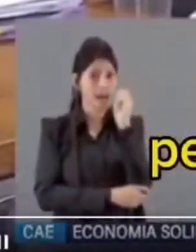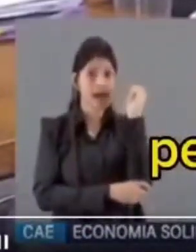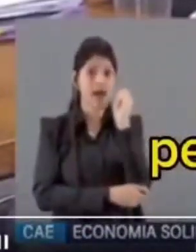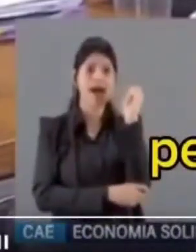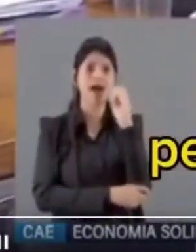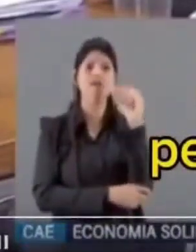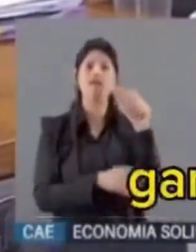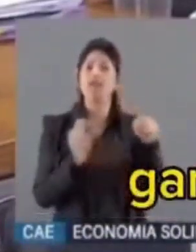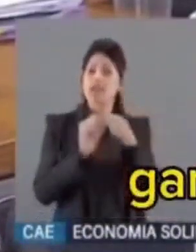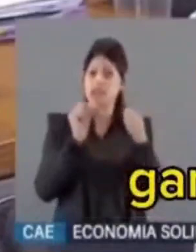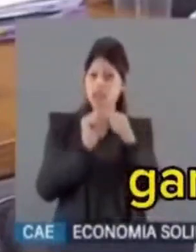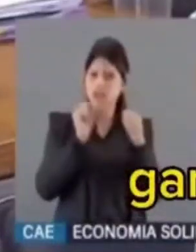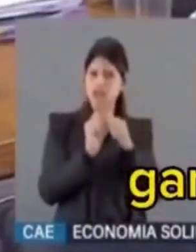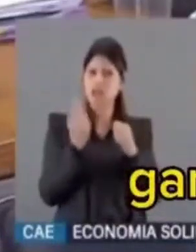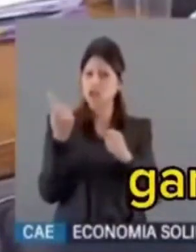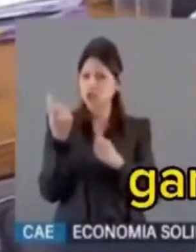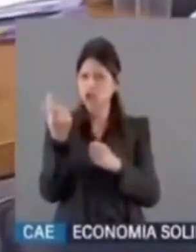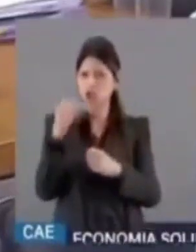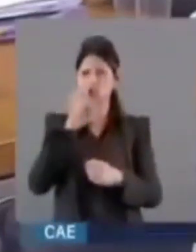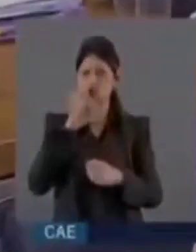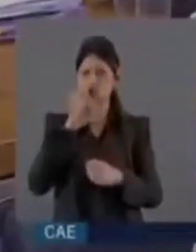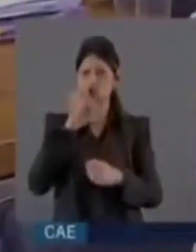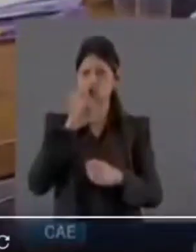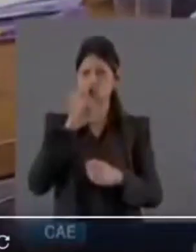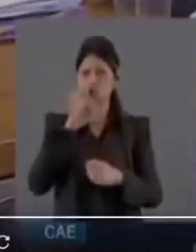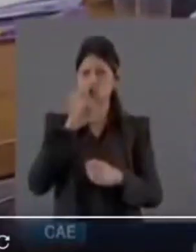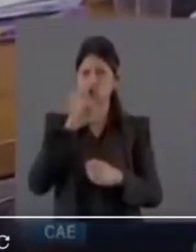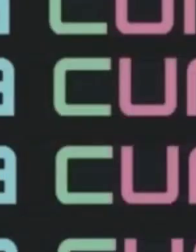movimentação financeira que ele faz, ganhando o salário que ganha.